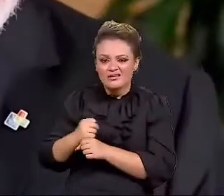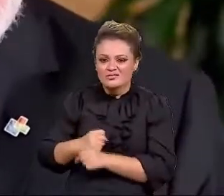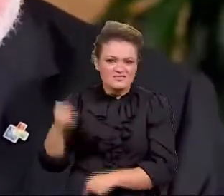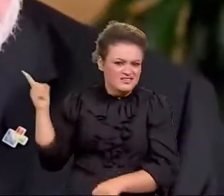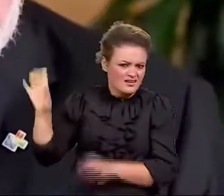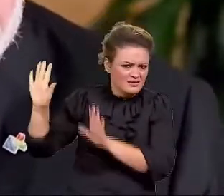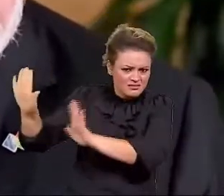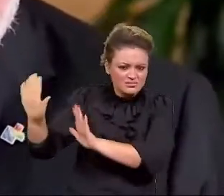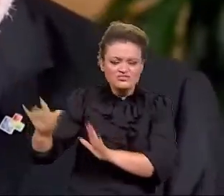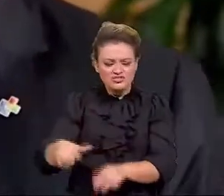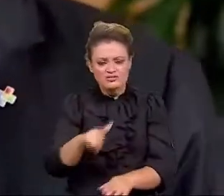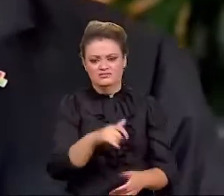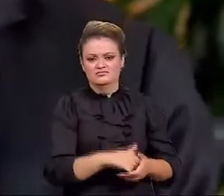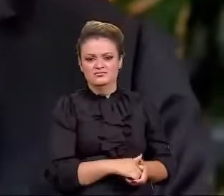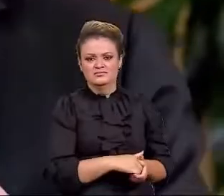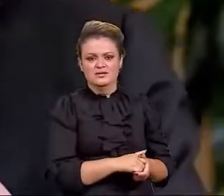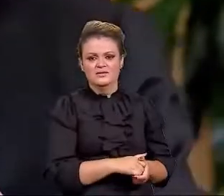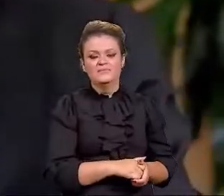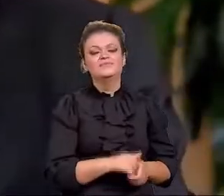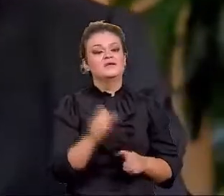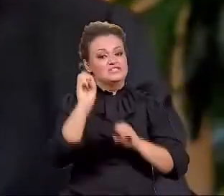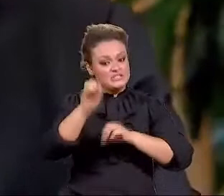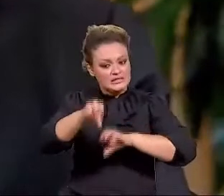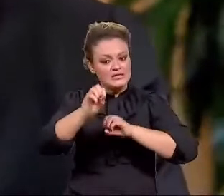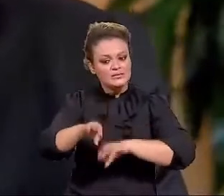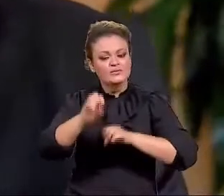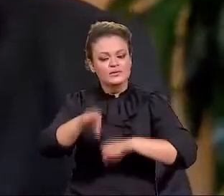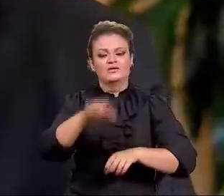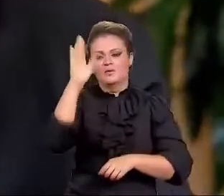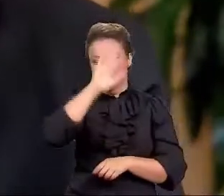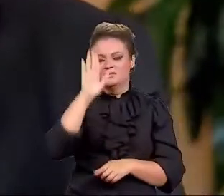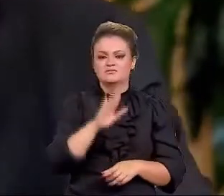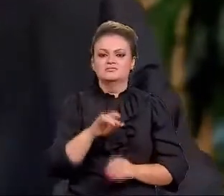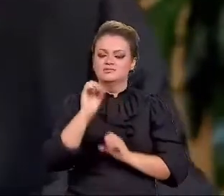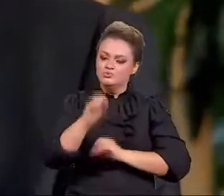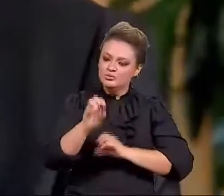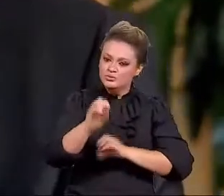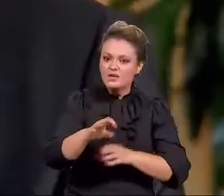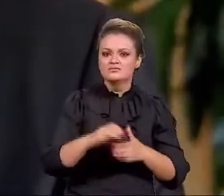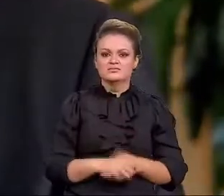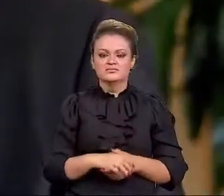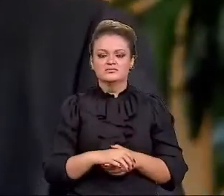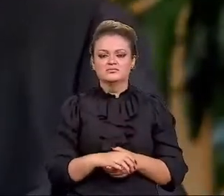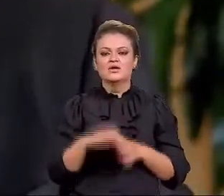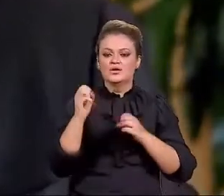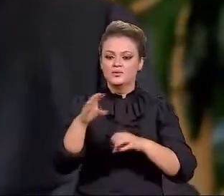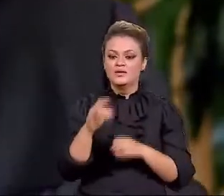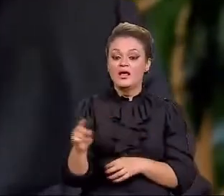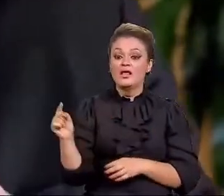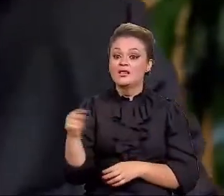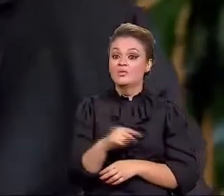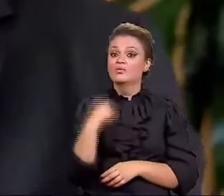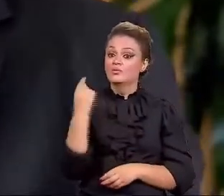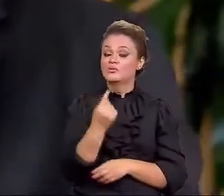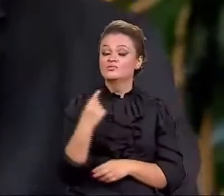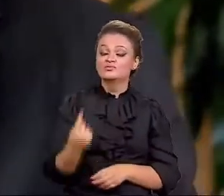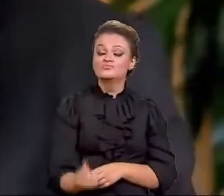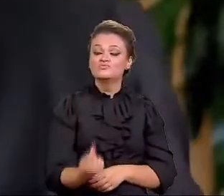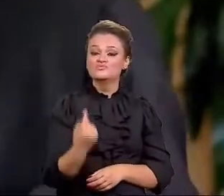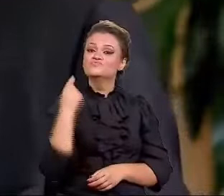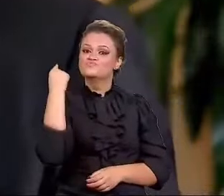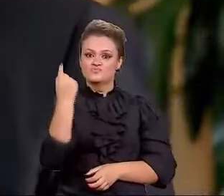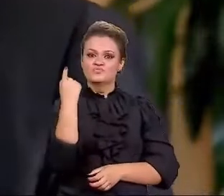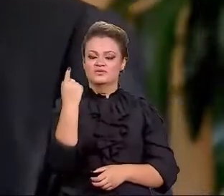nós vamos ter que fazer com o povo brasileiro. Ou seja, nós somos a única espécie animal capaz de